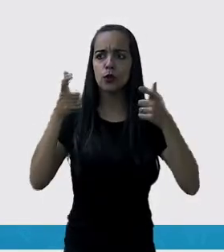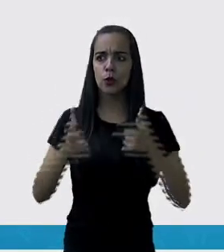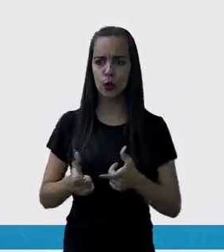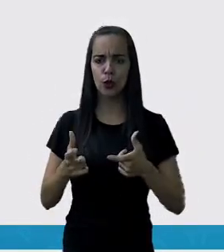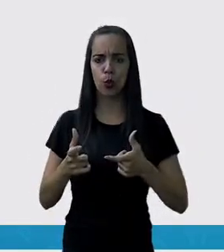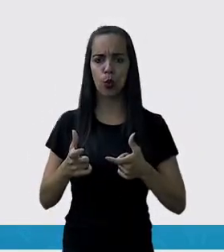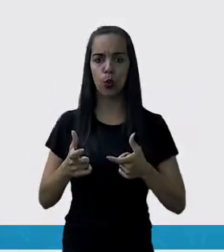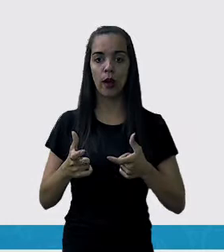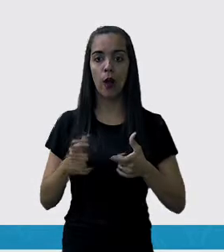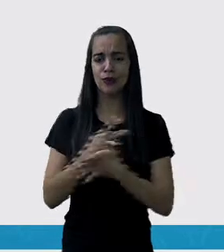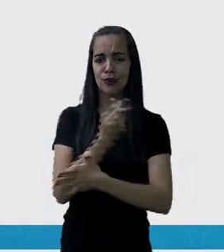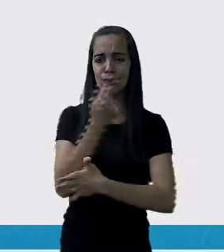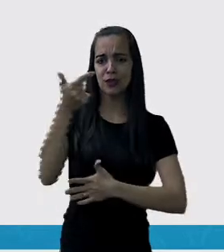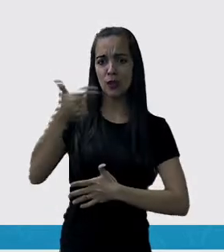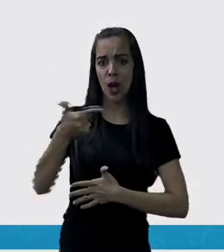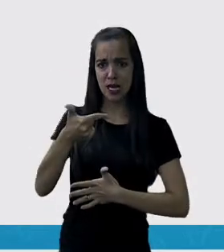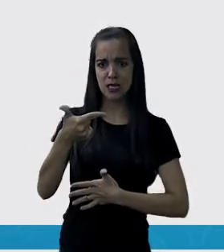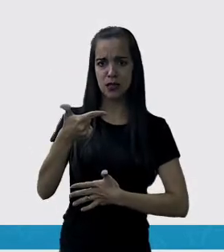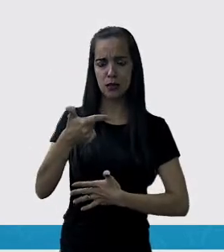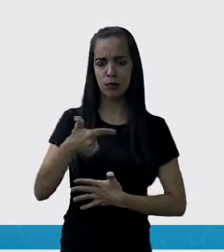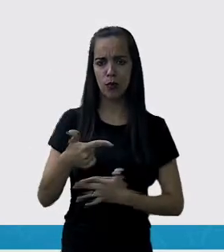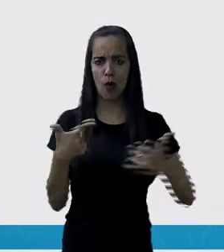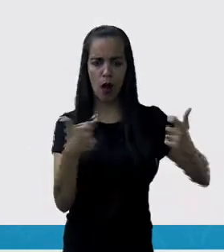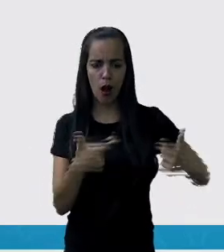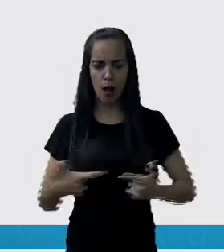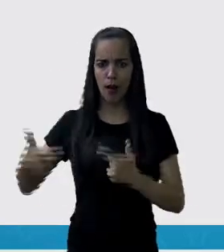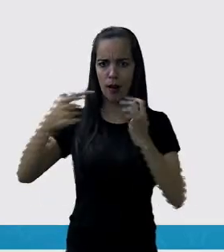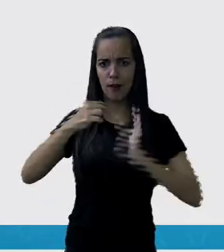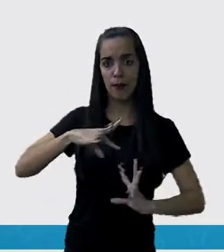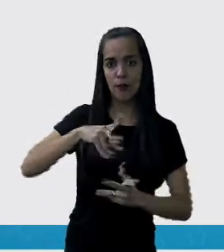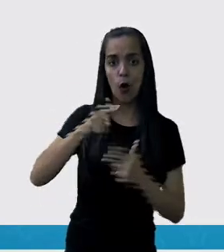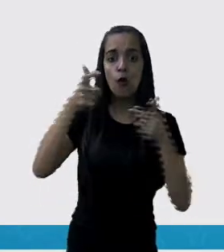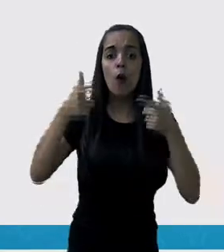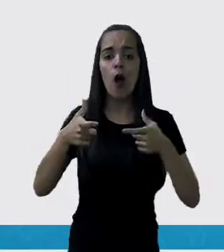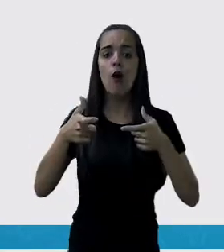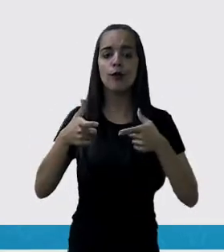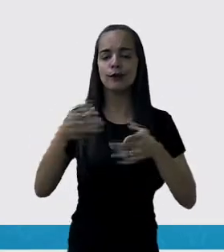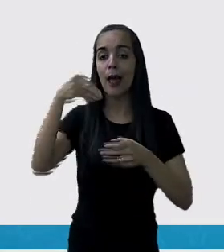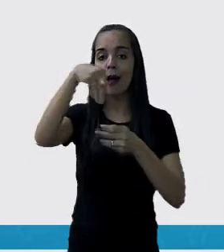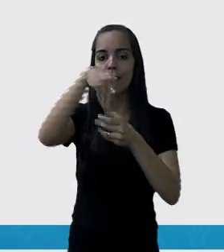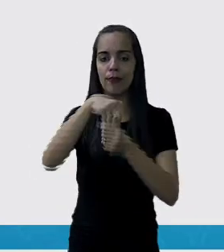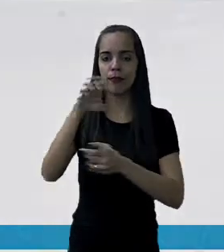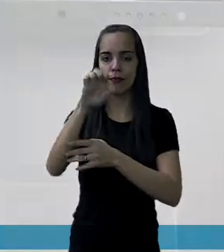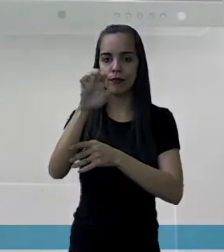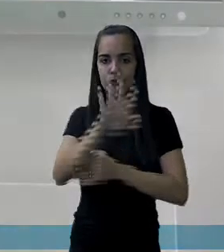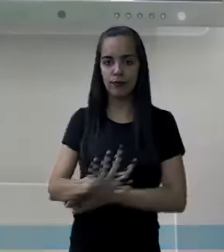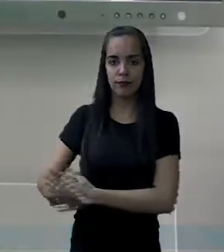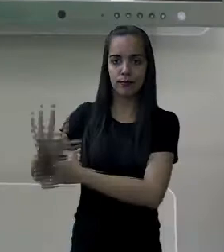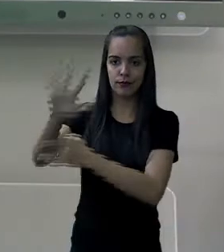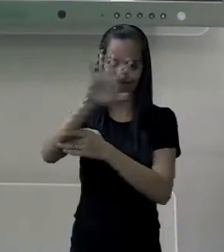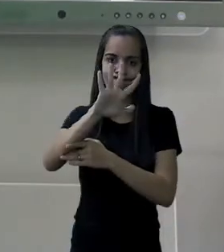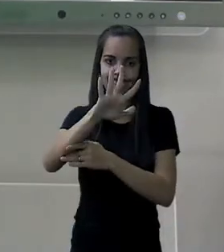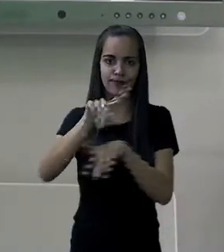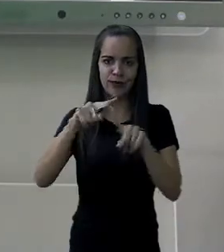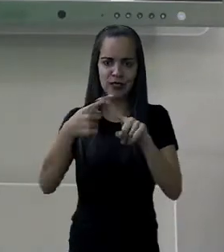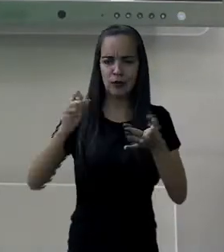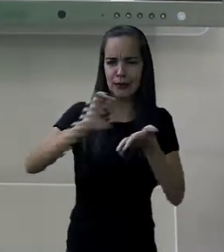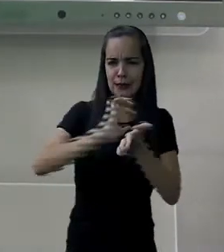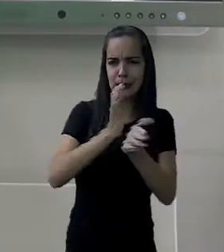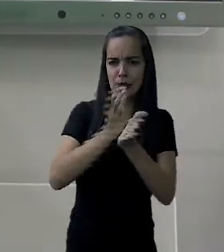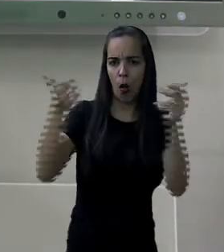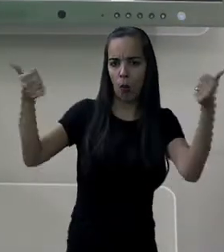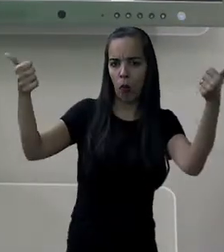Na Europa. A Europa estava completamente o quê? Destruída, fragilizada.